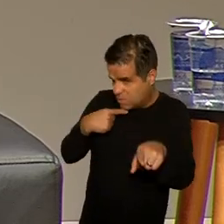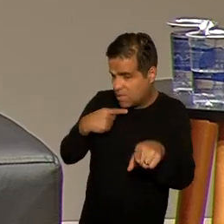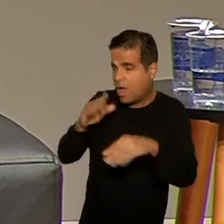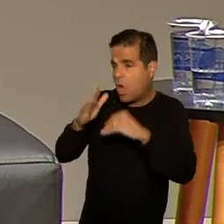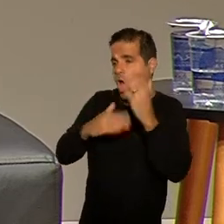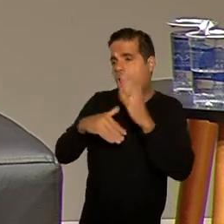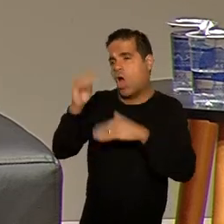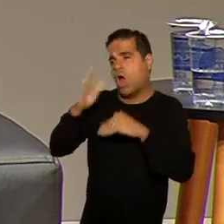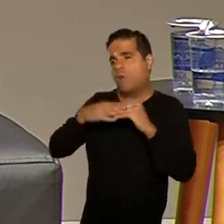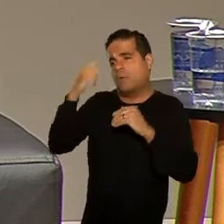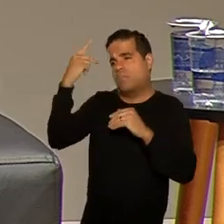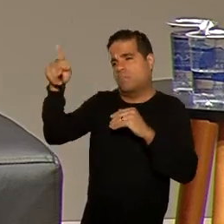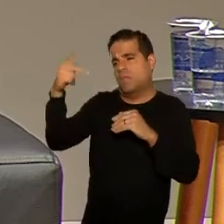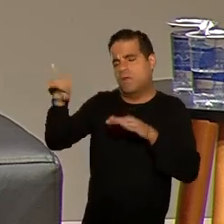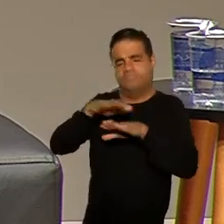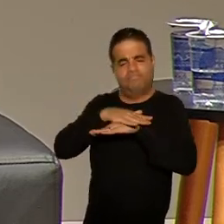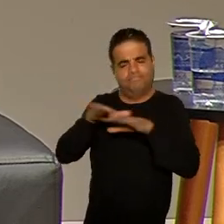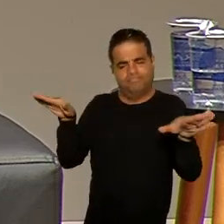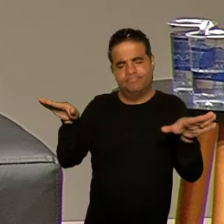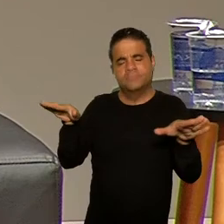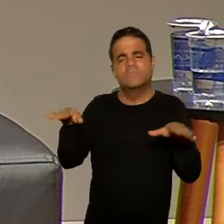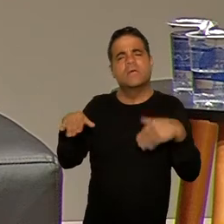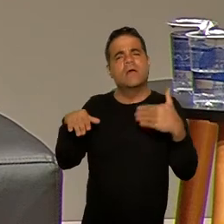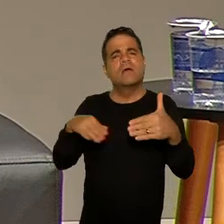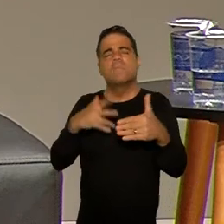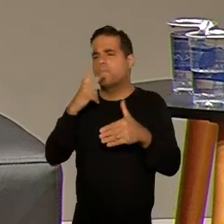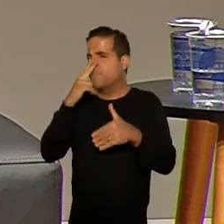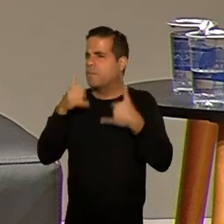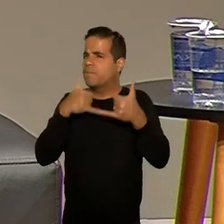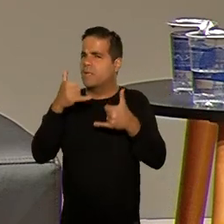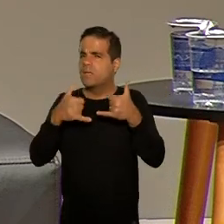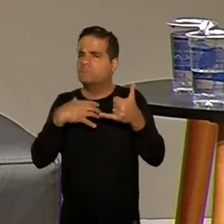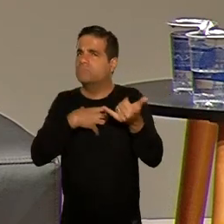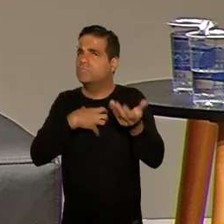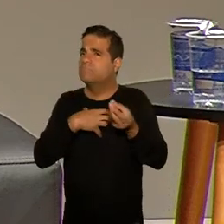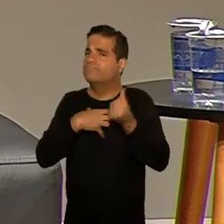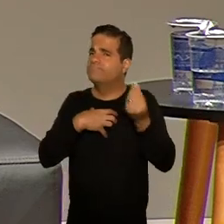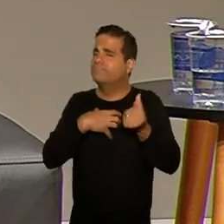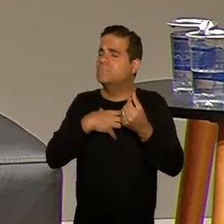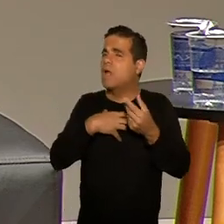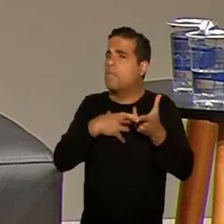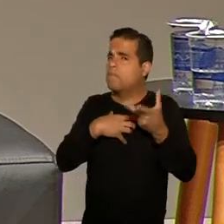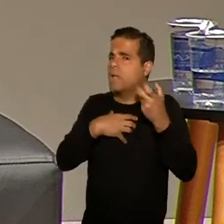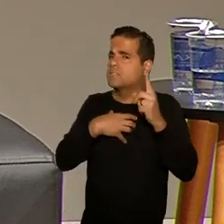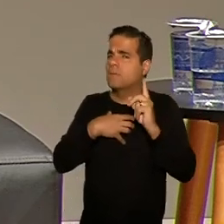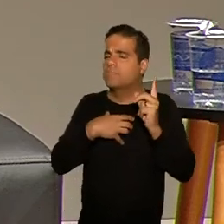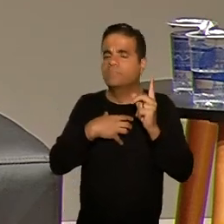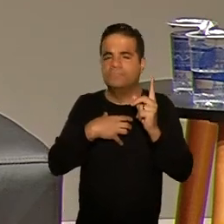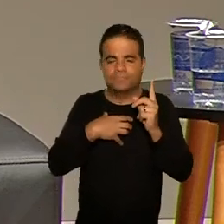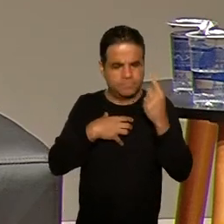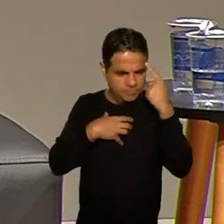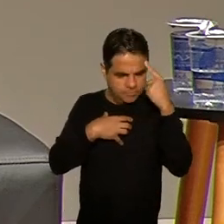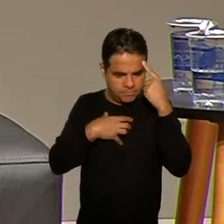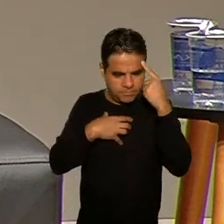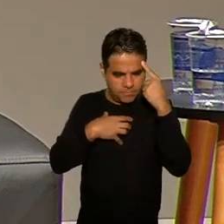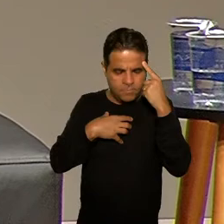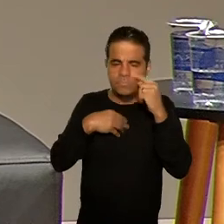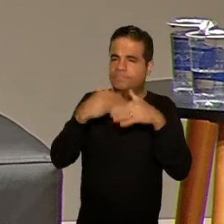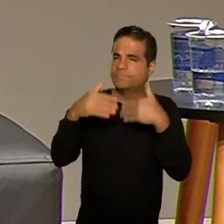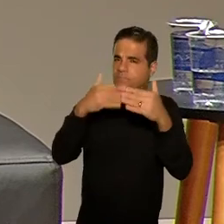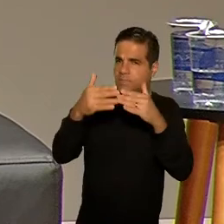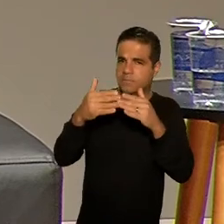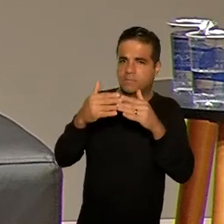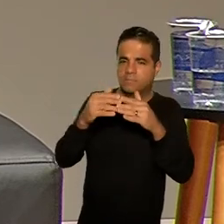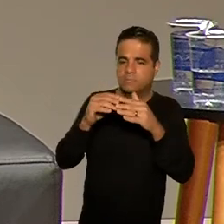era obra deles em alguma medida eles estavam brincando de maneira talvez inconsciente com a própria noção de red made